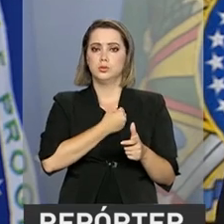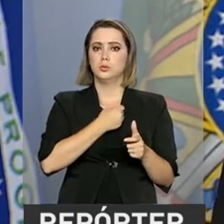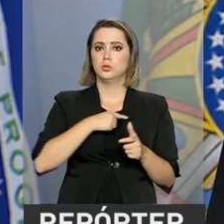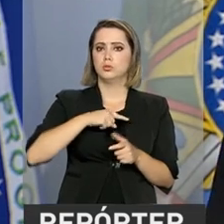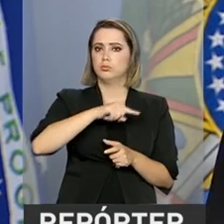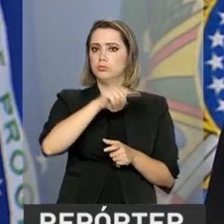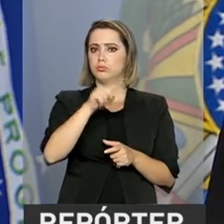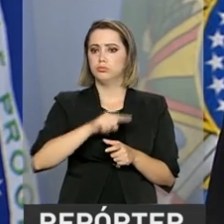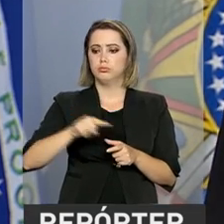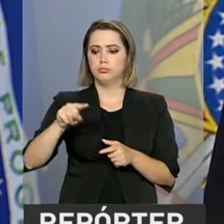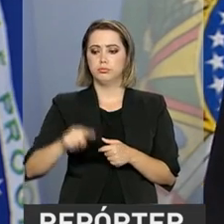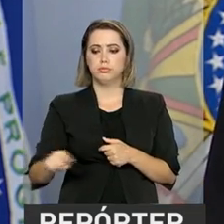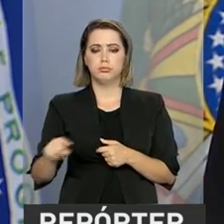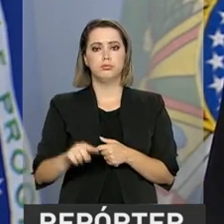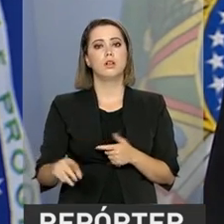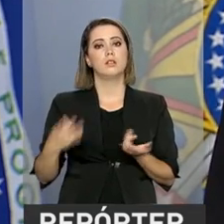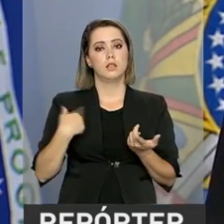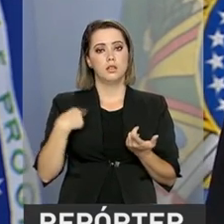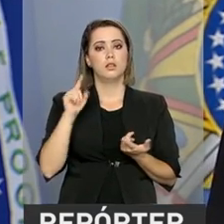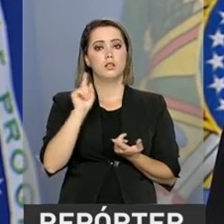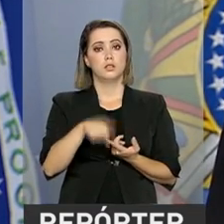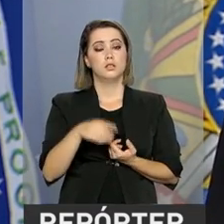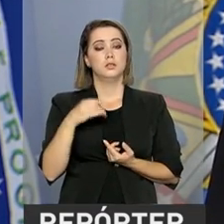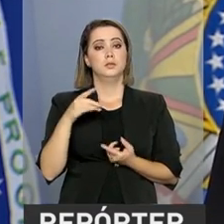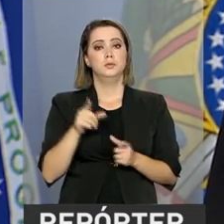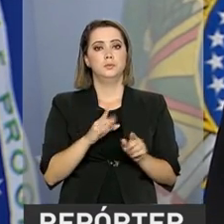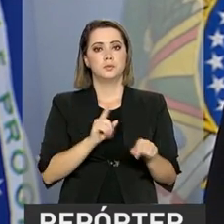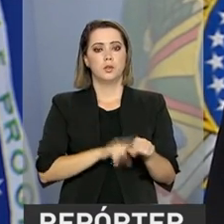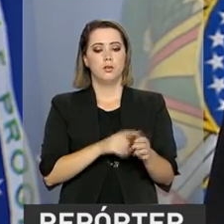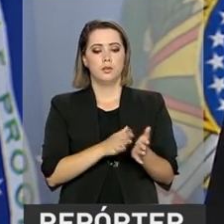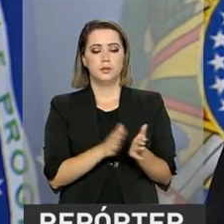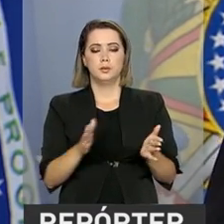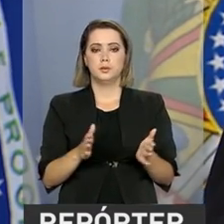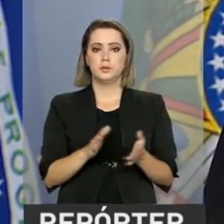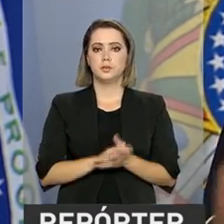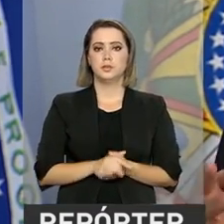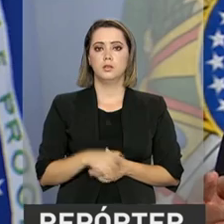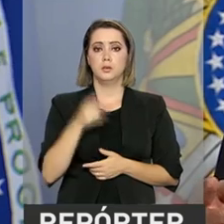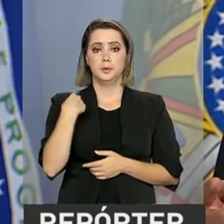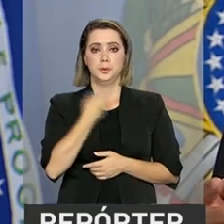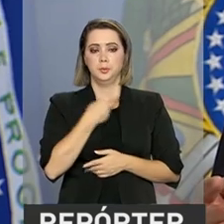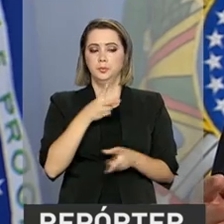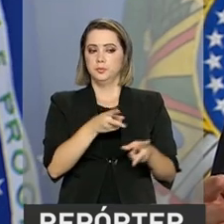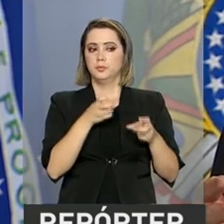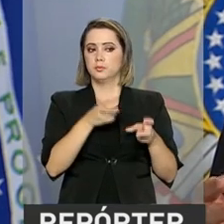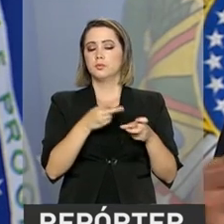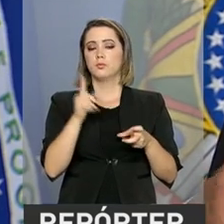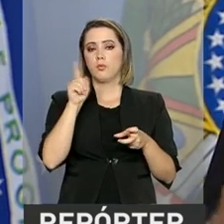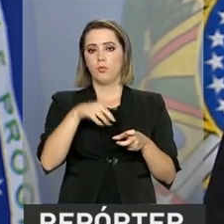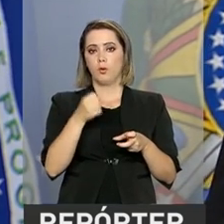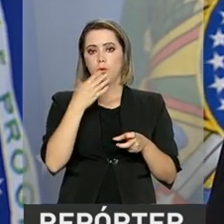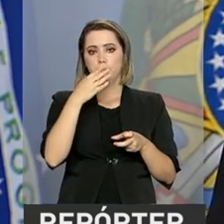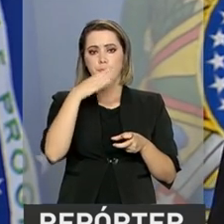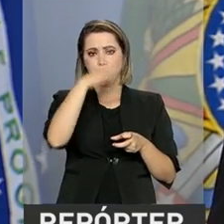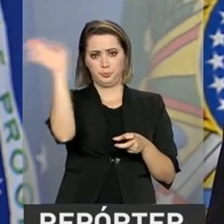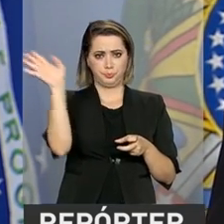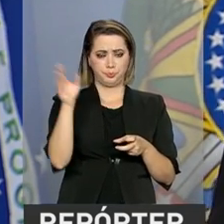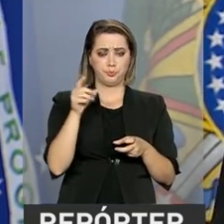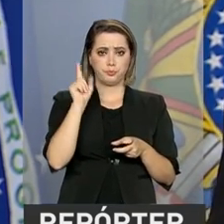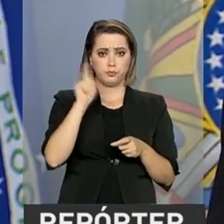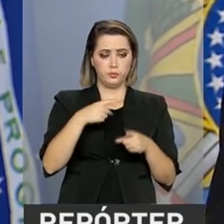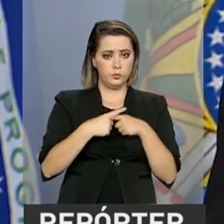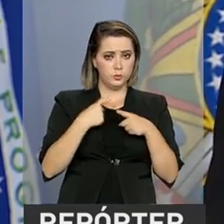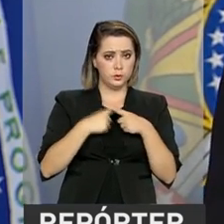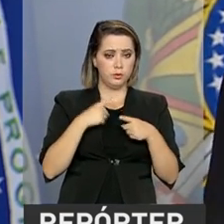substancial em pouquíssimo em pouquíssimo tempo avaliação era muito positiva especialmente